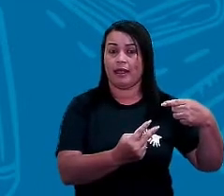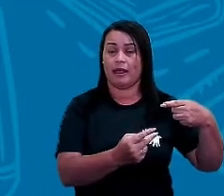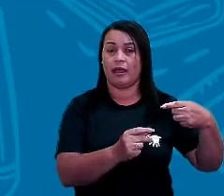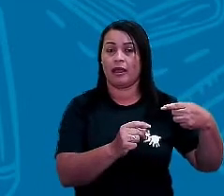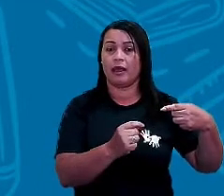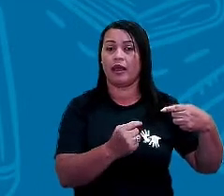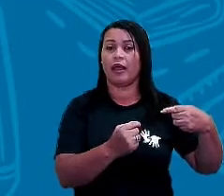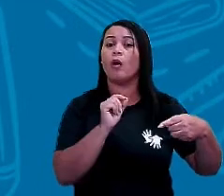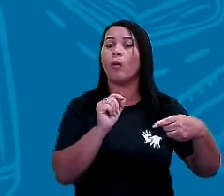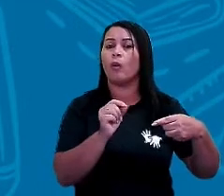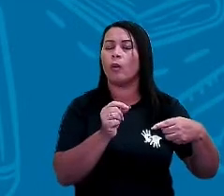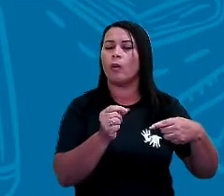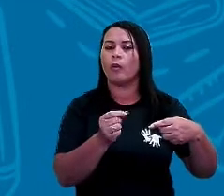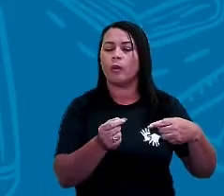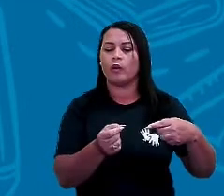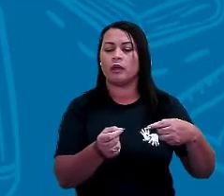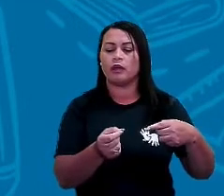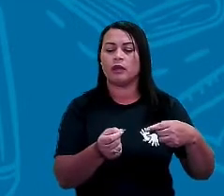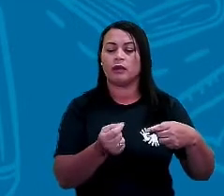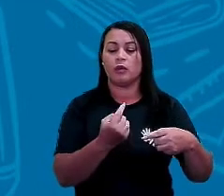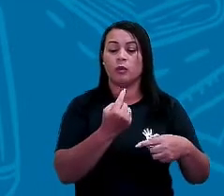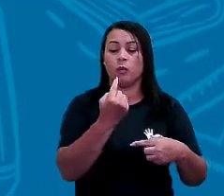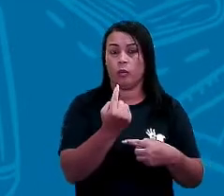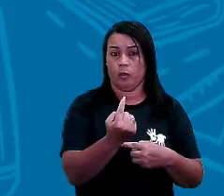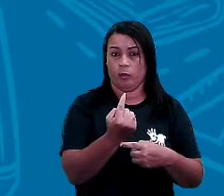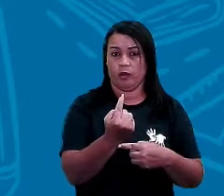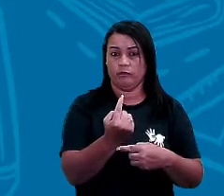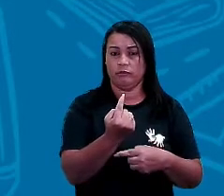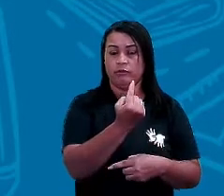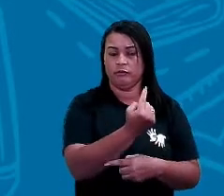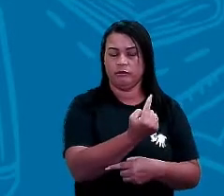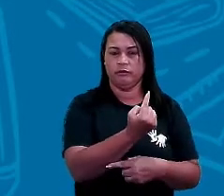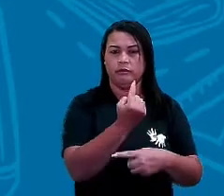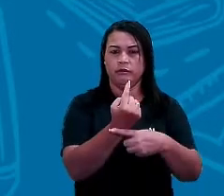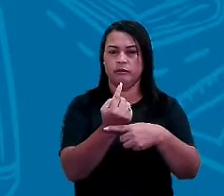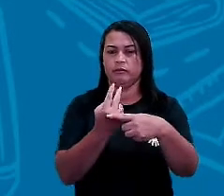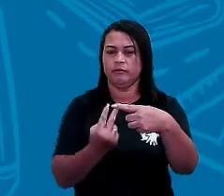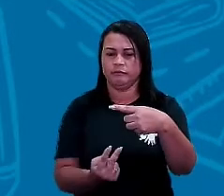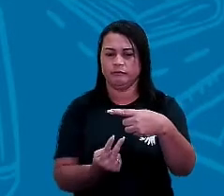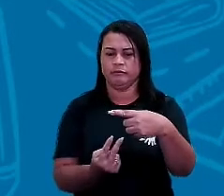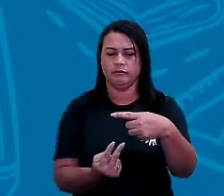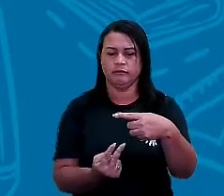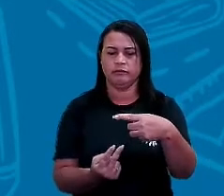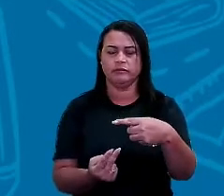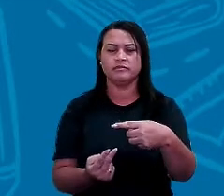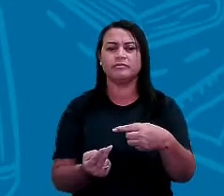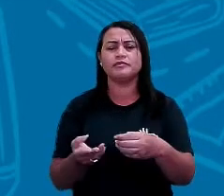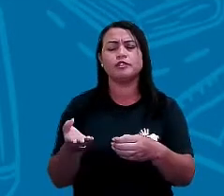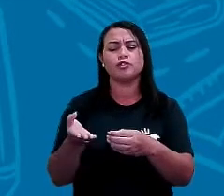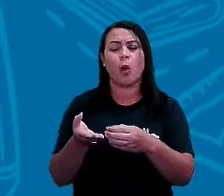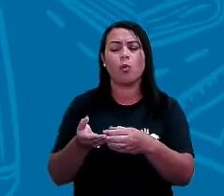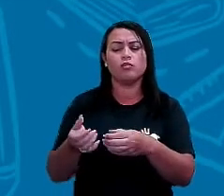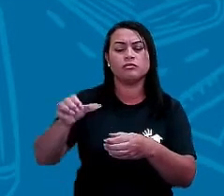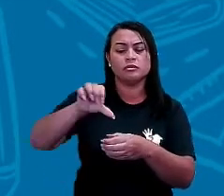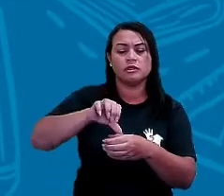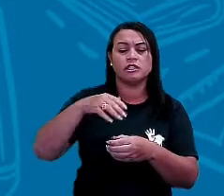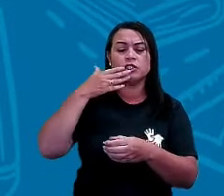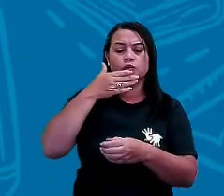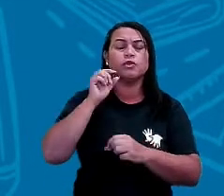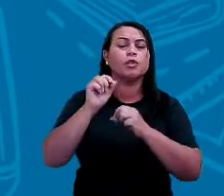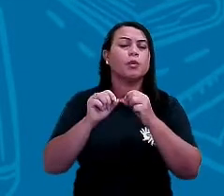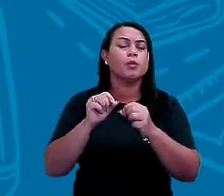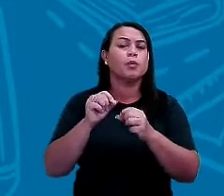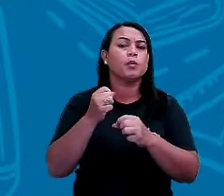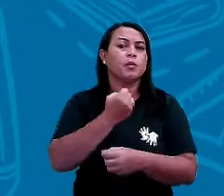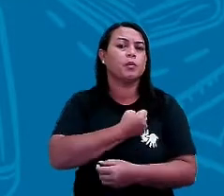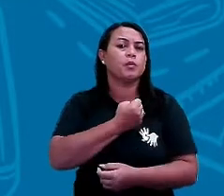açúcar, eu estou lendo um número misto, tá certo? Então, o que é um número misto?